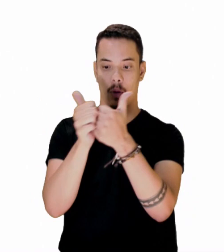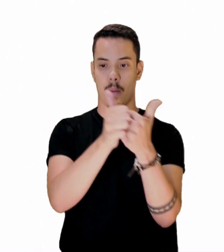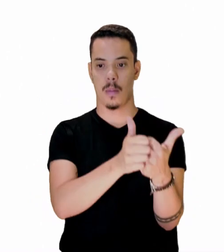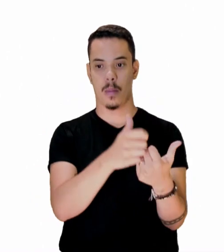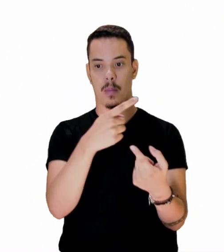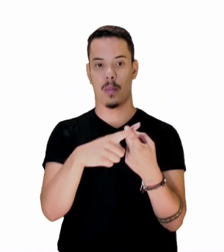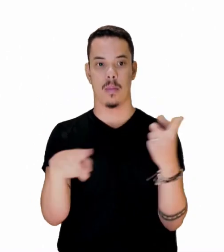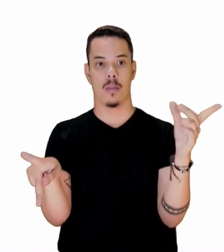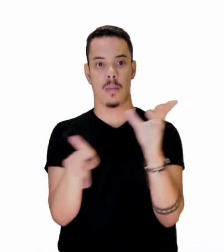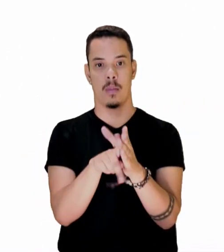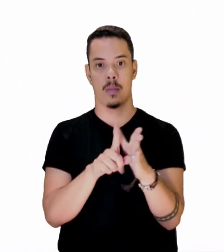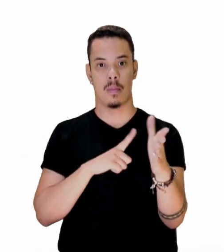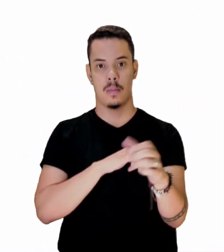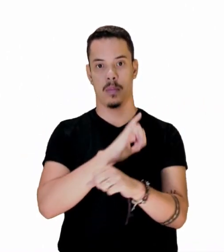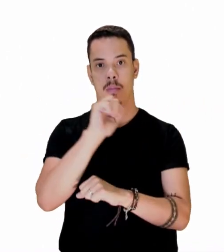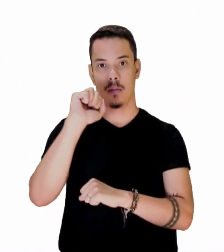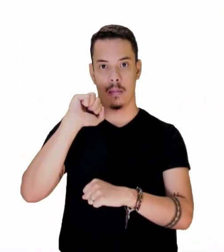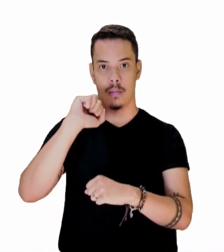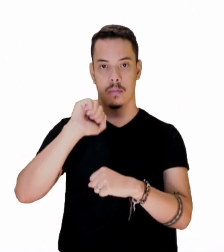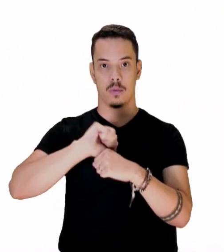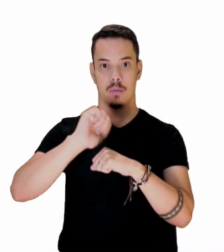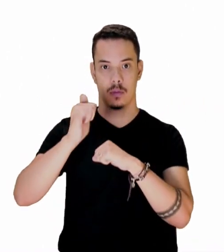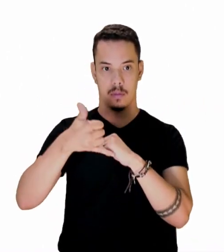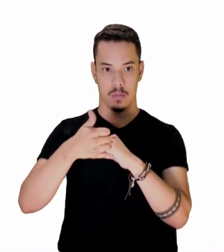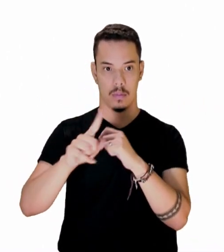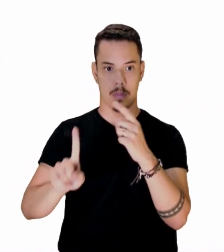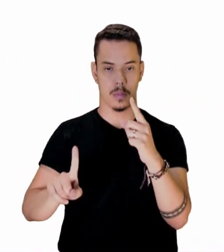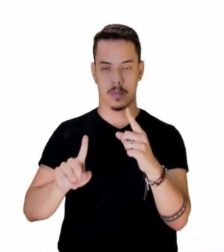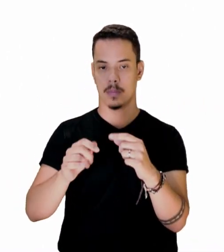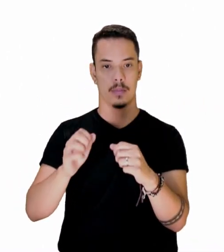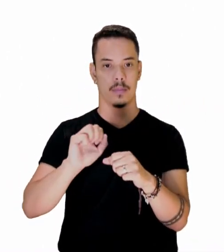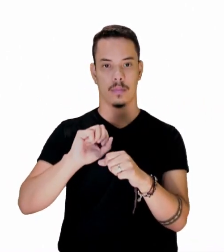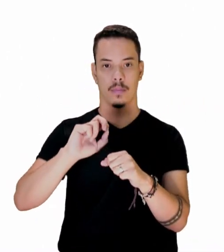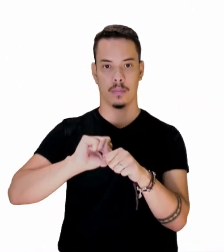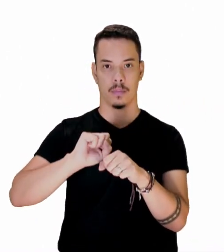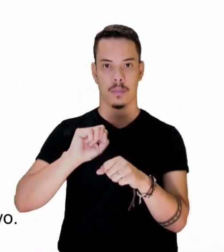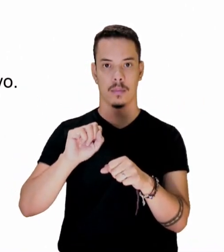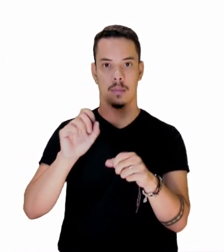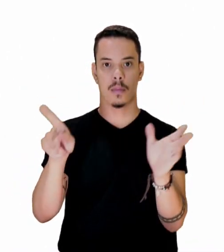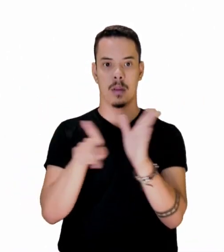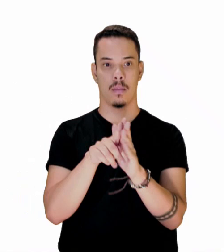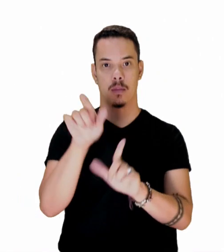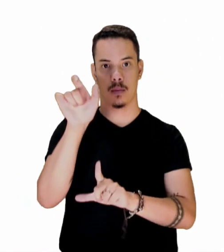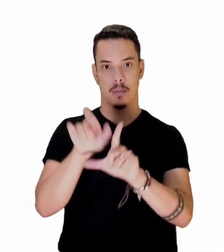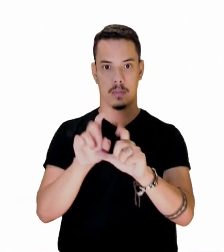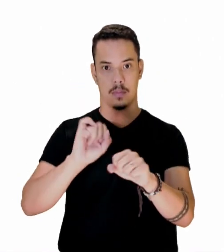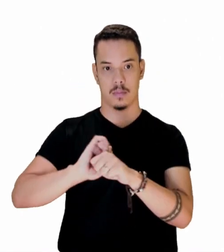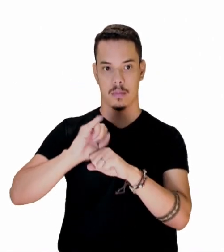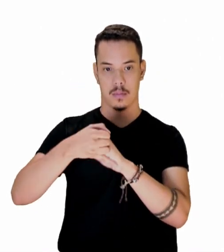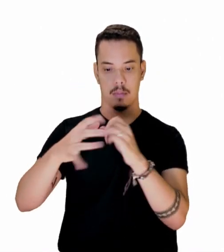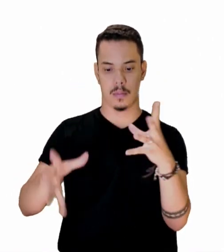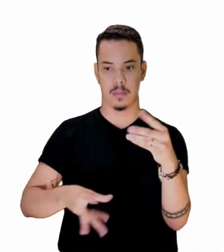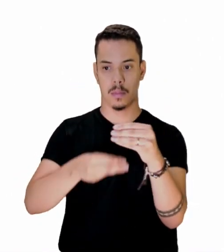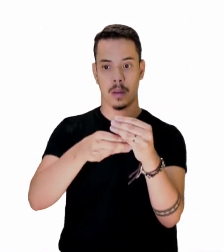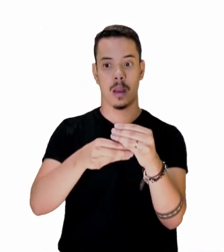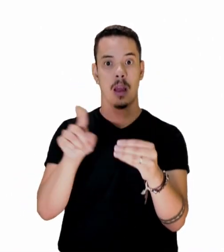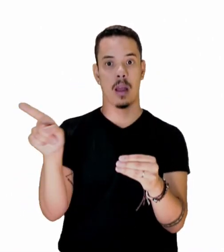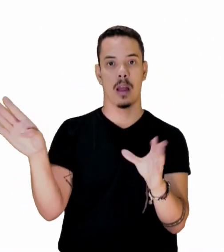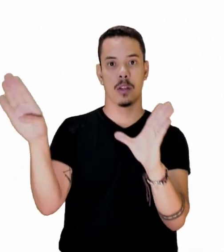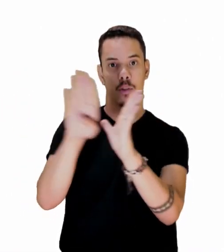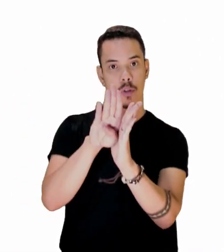está acompanhando o pai, que é substantivo. Mais outro aqui para vocês. Temos aqui, ele